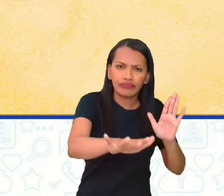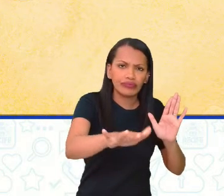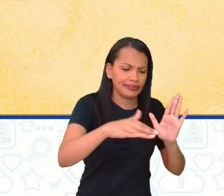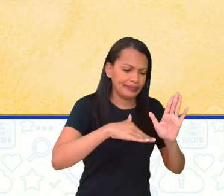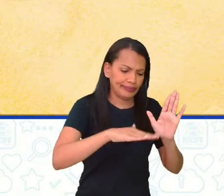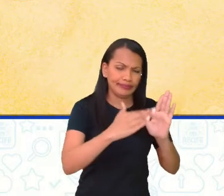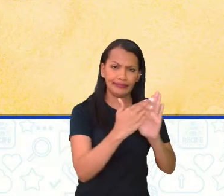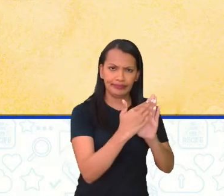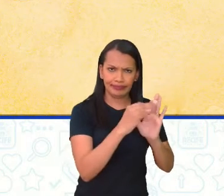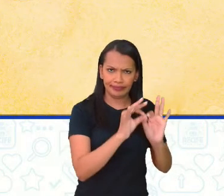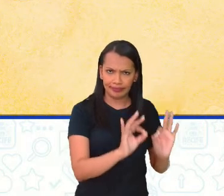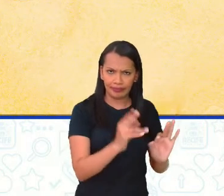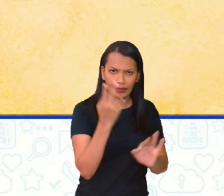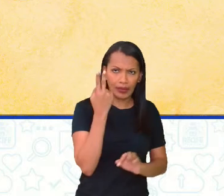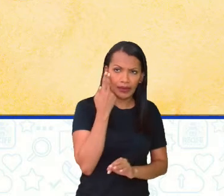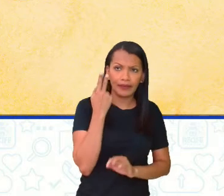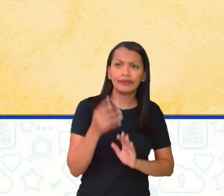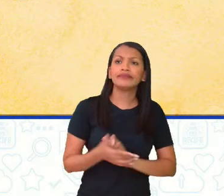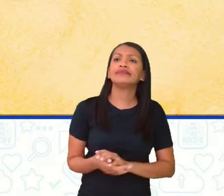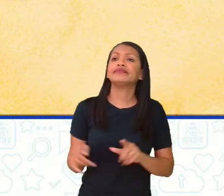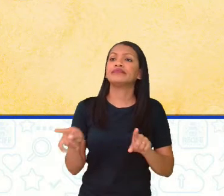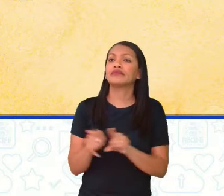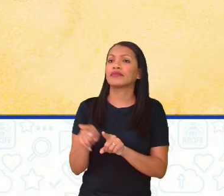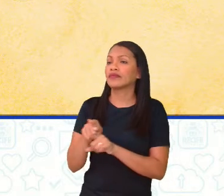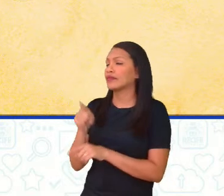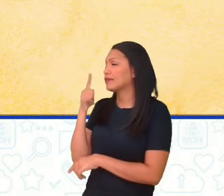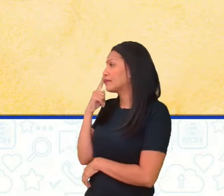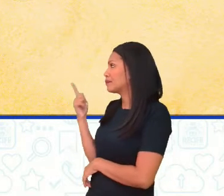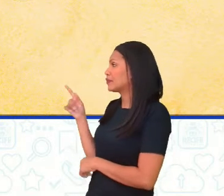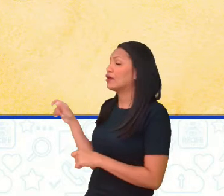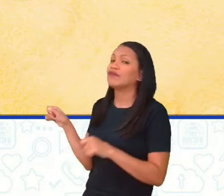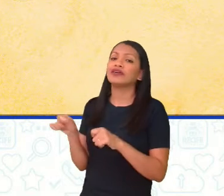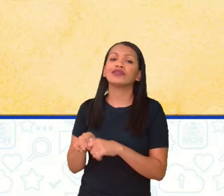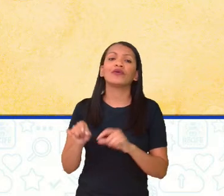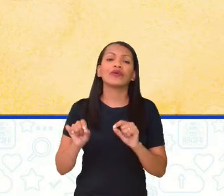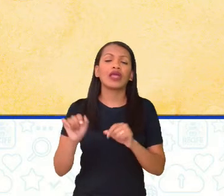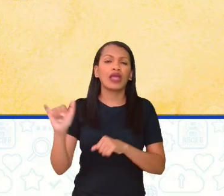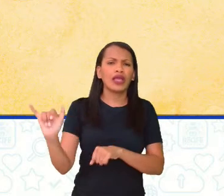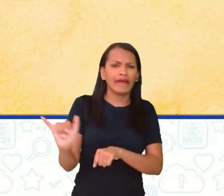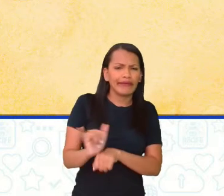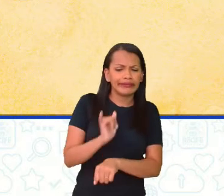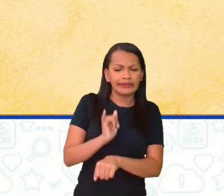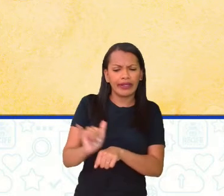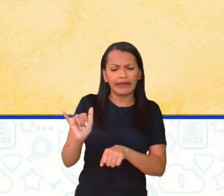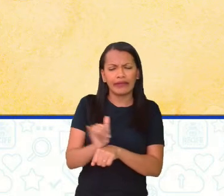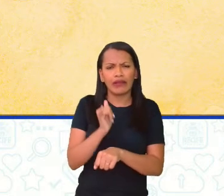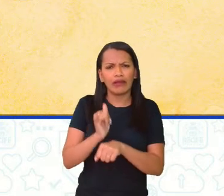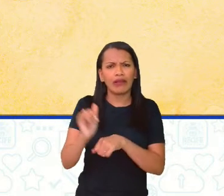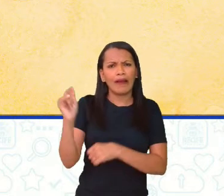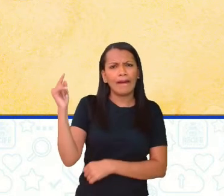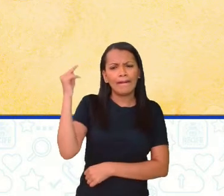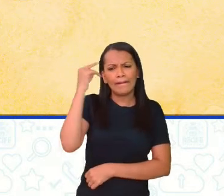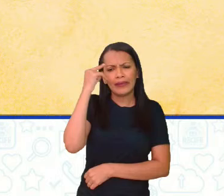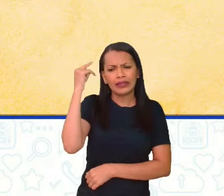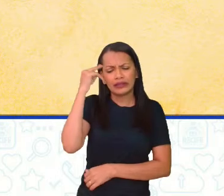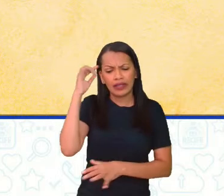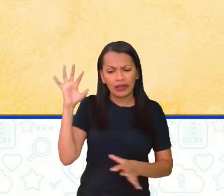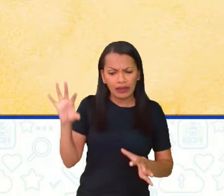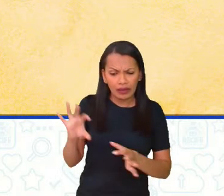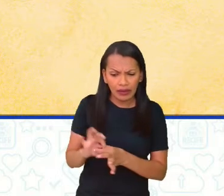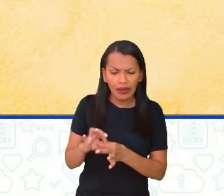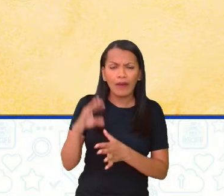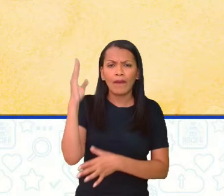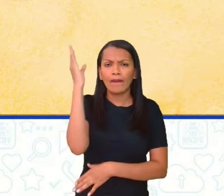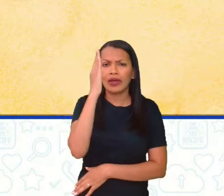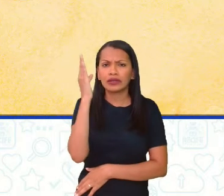estratégias e planejamentos nacionais. Né? Então está bem direto esse aí, né? Que é justamente pensar de forma integrada, né? O Brasil como